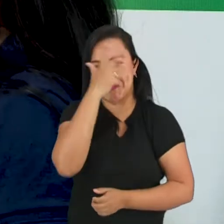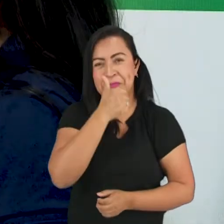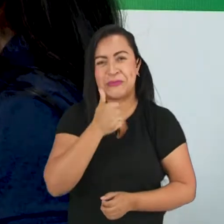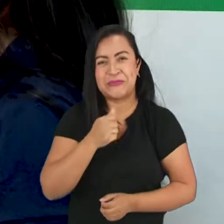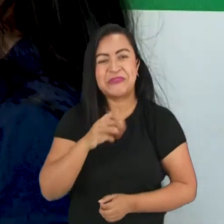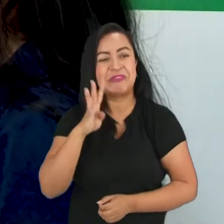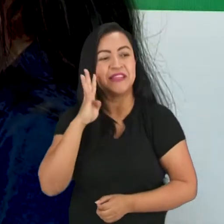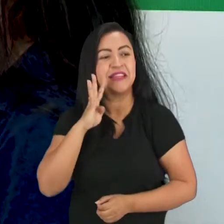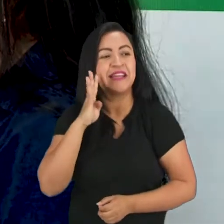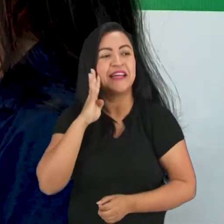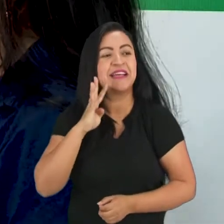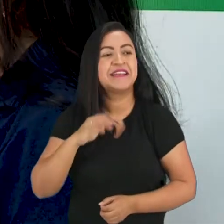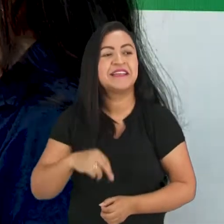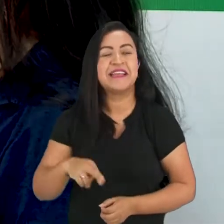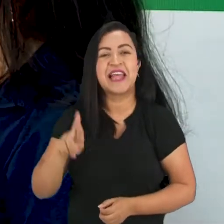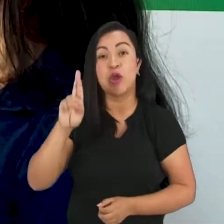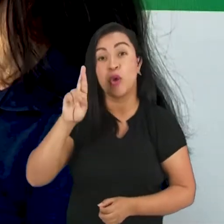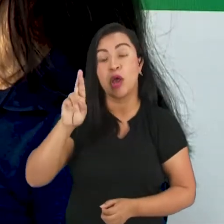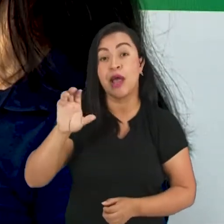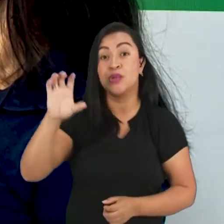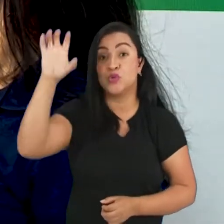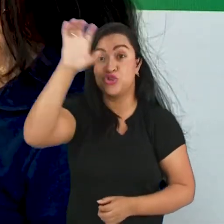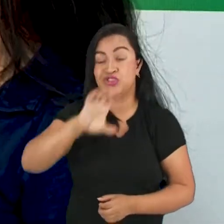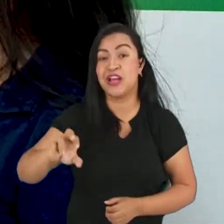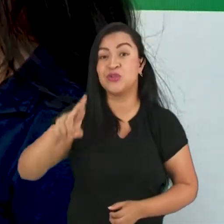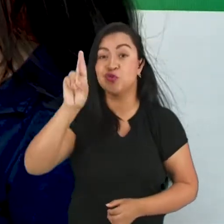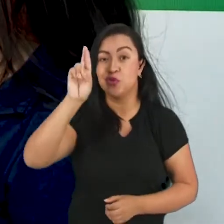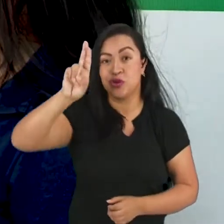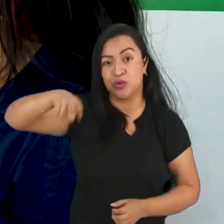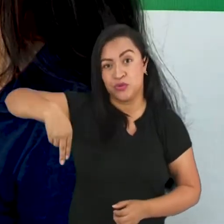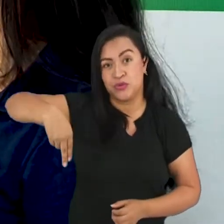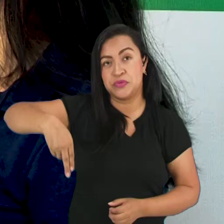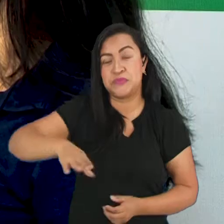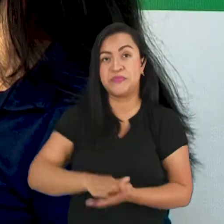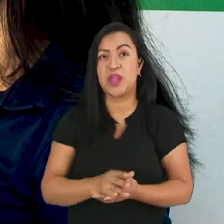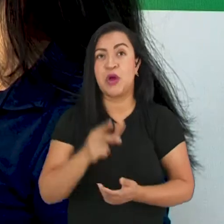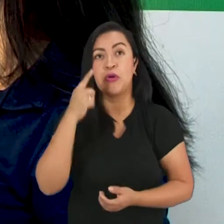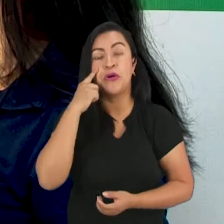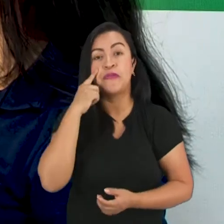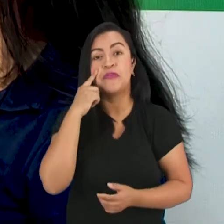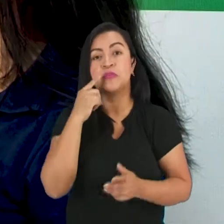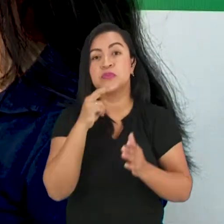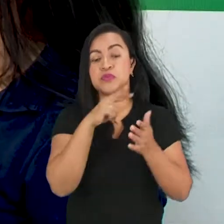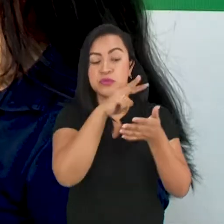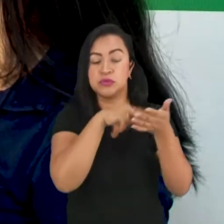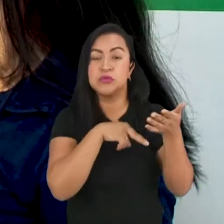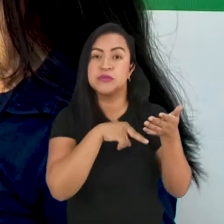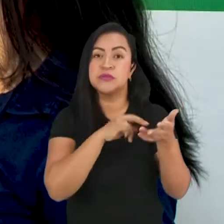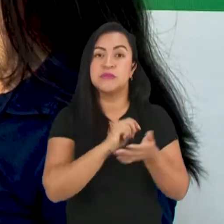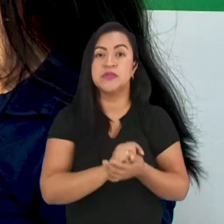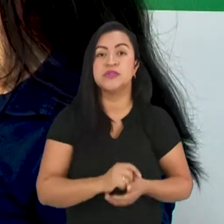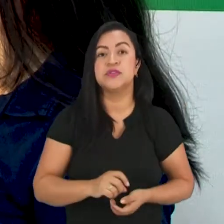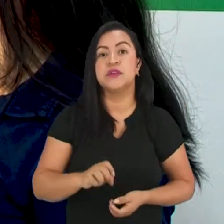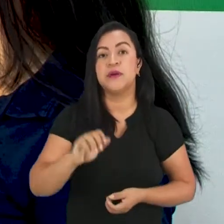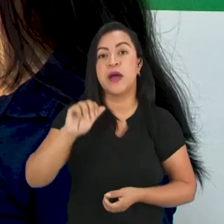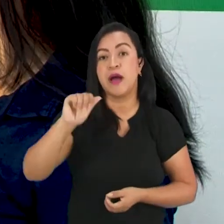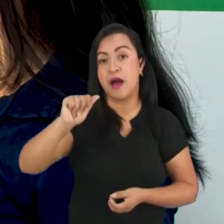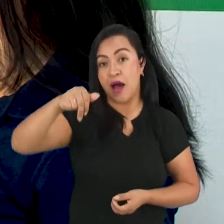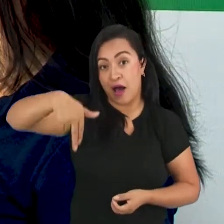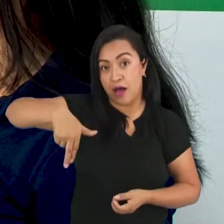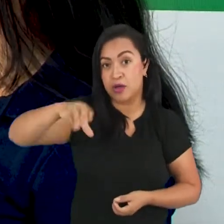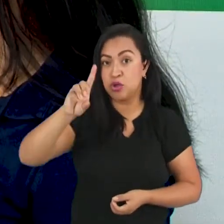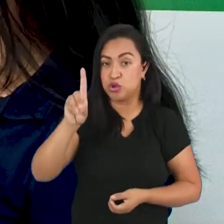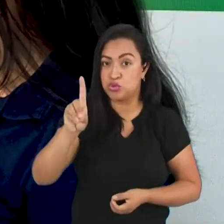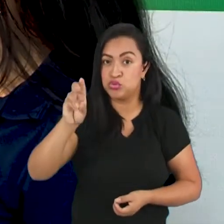a paisagem. Isso é uma falésia. Agora vamos reler um trecho do verbete da andorinha, tá? Uma rota de fuga,